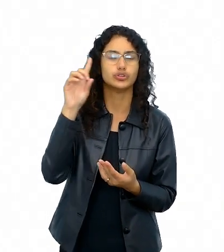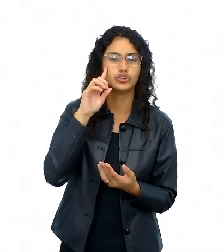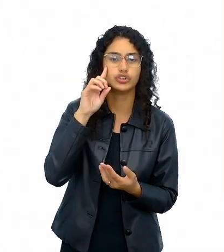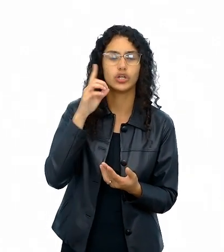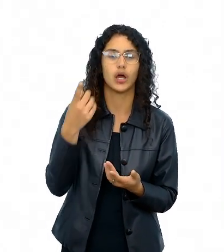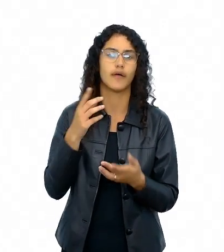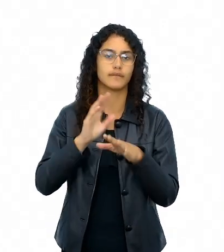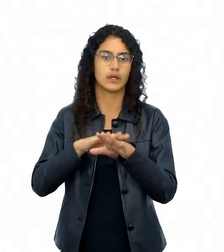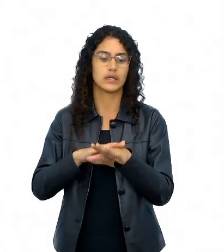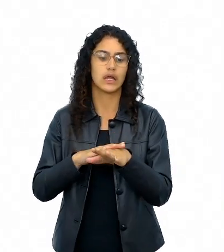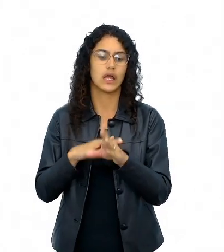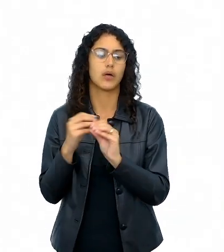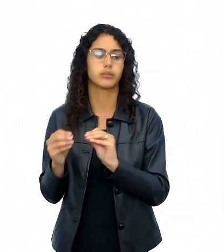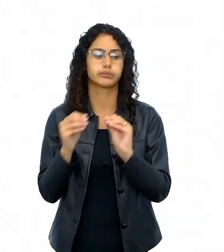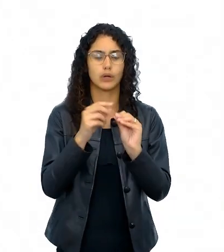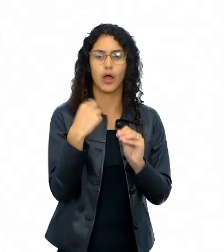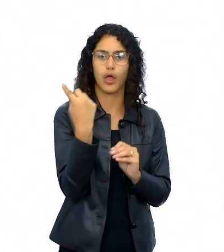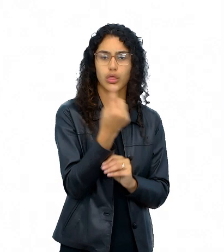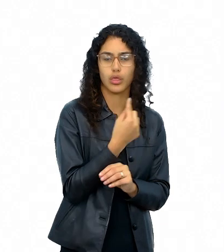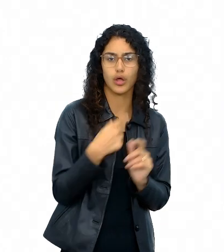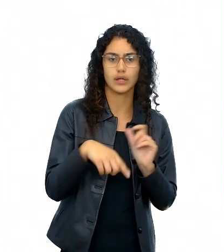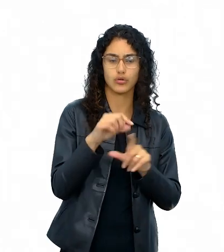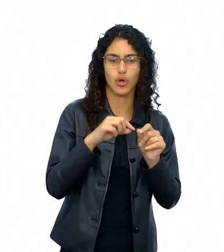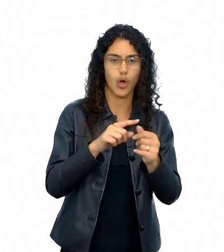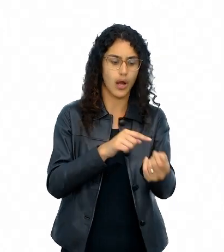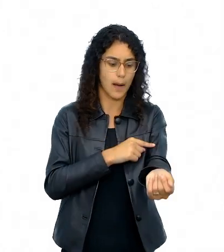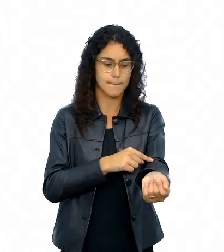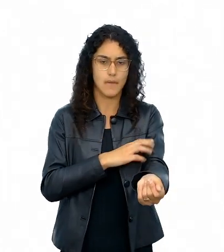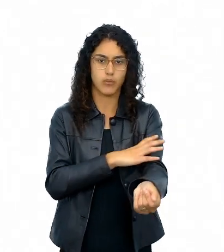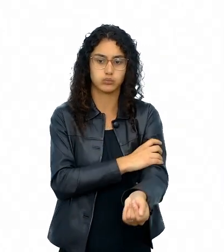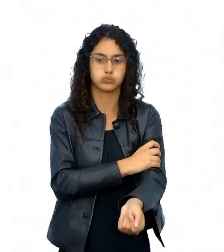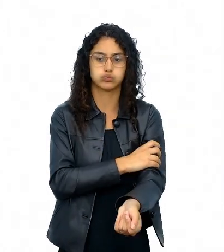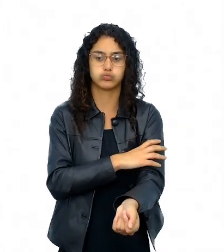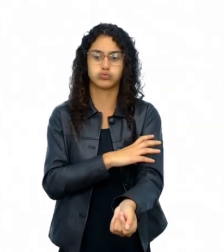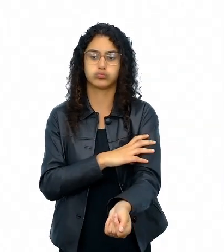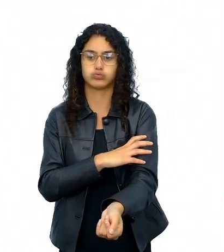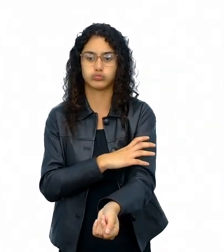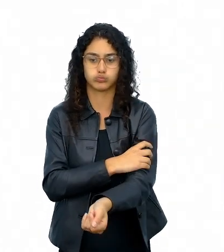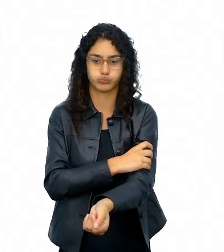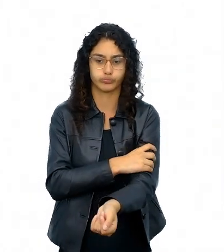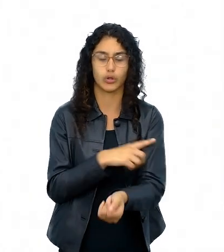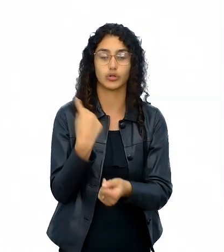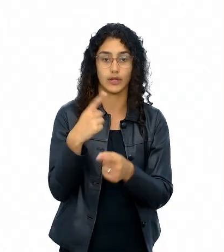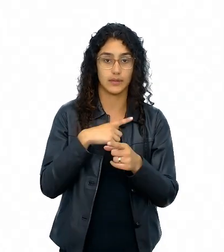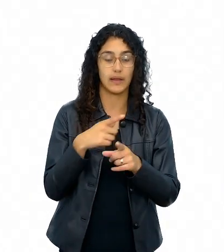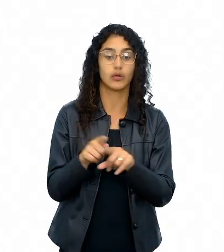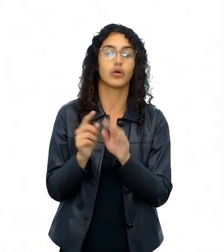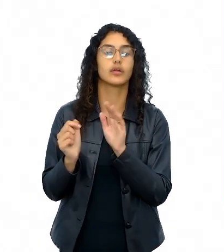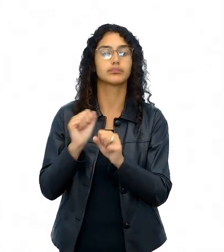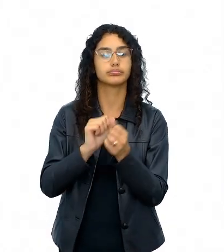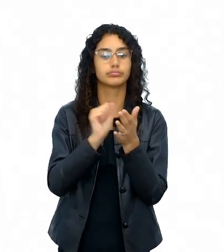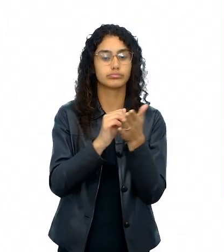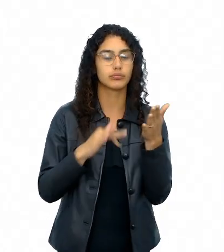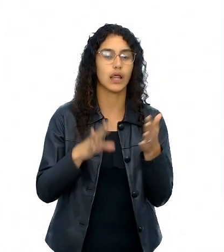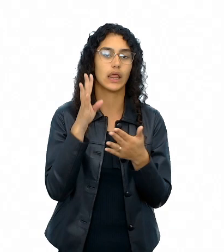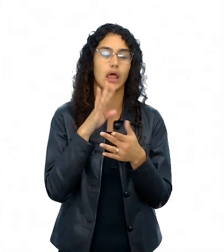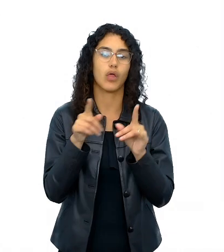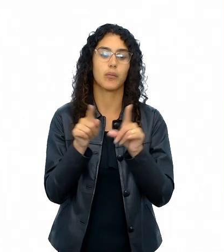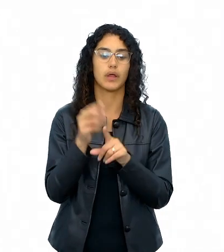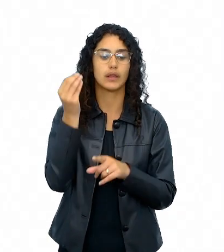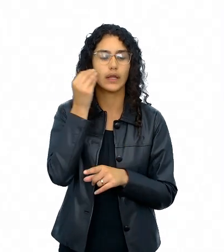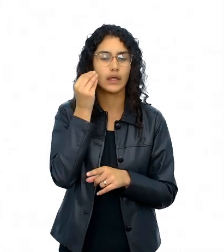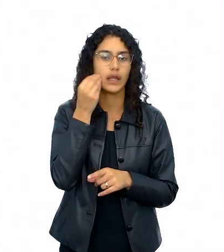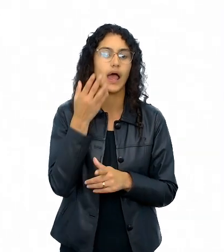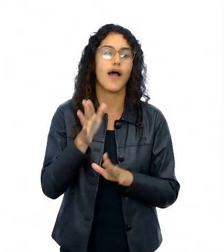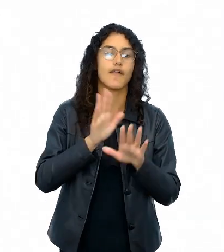no dia a dia interferem na nossa pressão arterial? E aí o João trouxe, então, essa atividade que é bem bacana, de pensar,